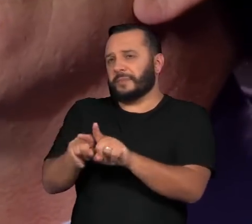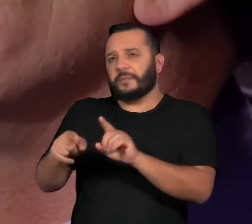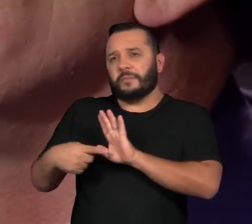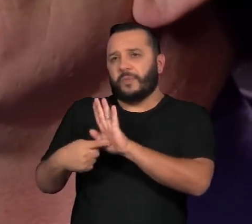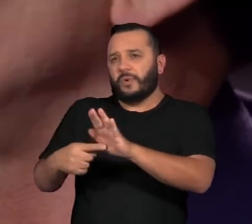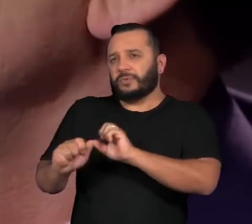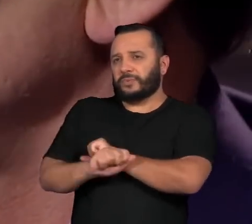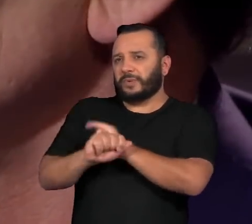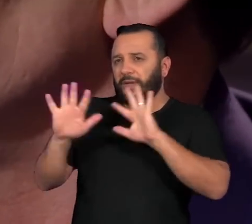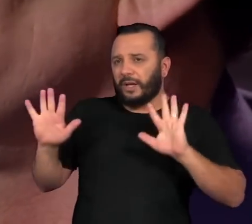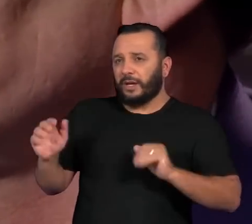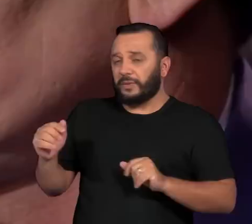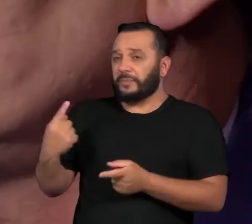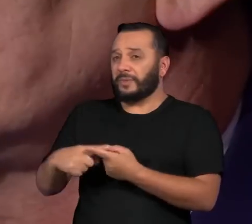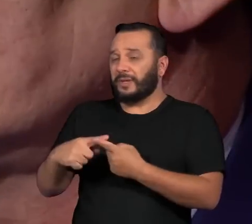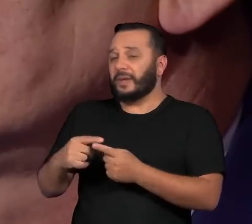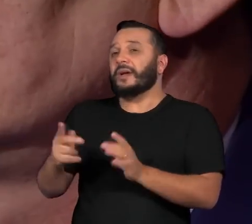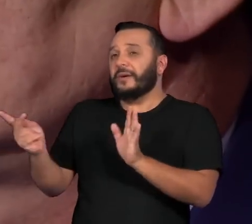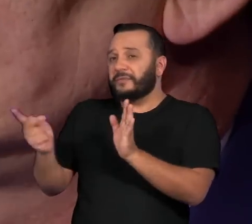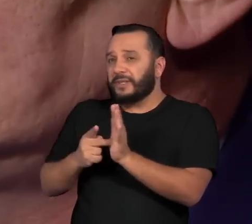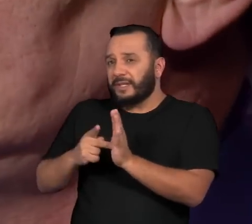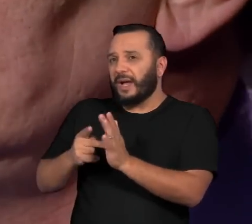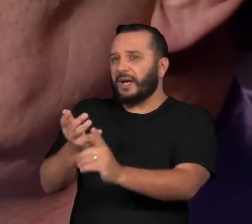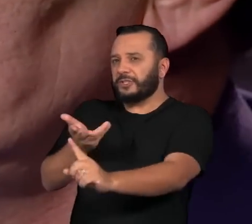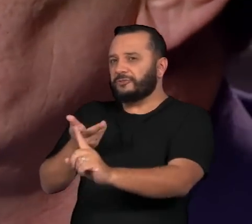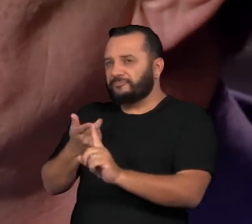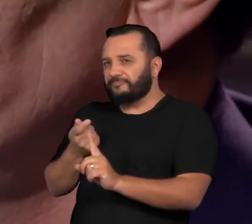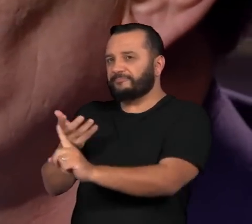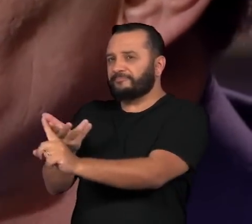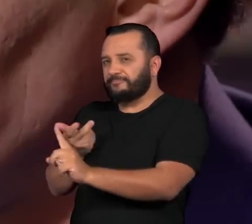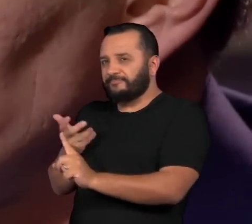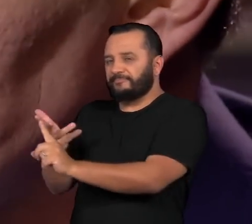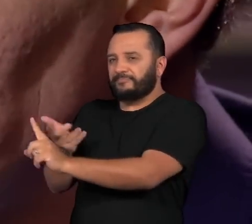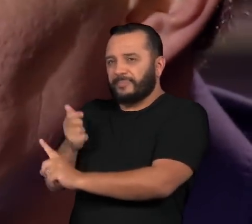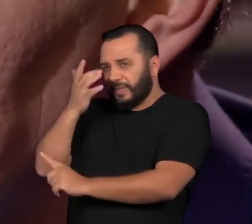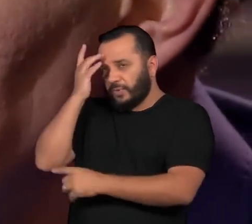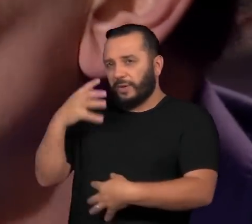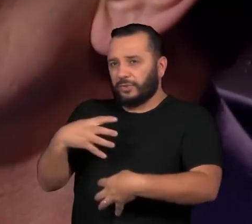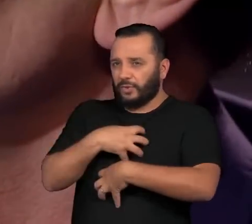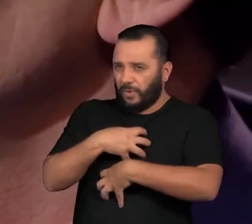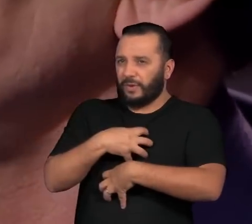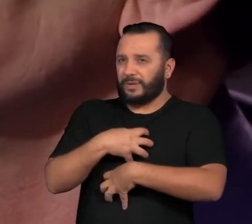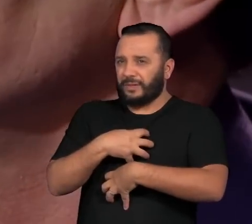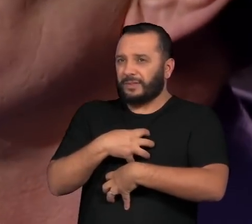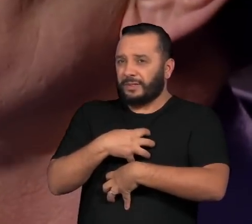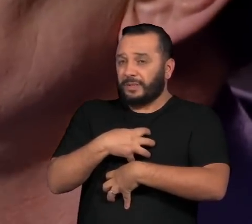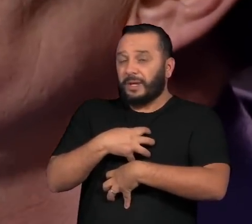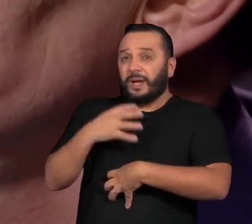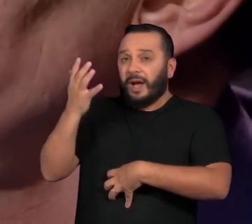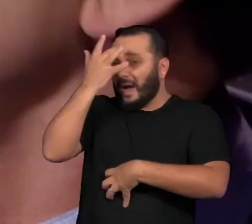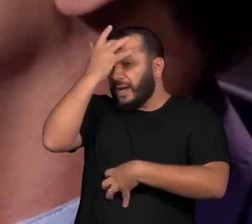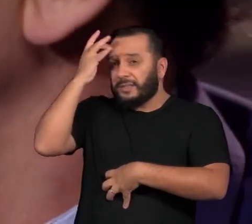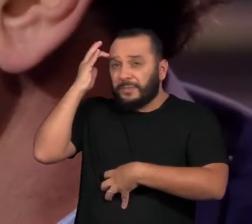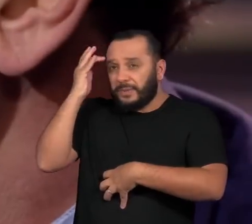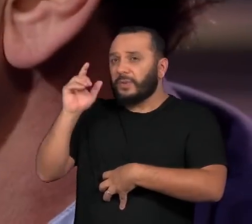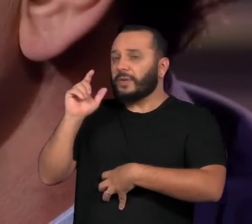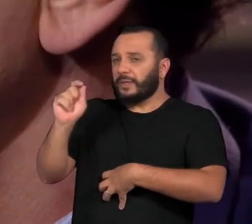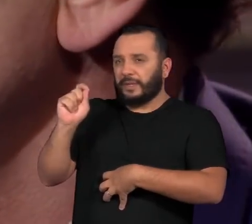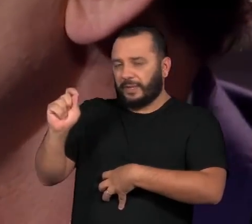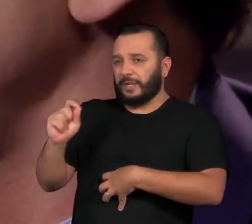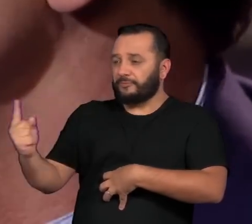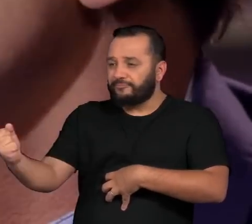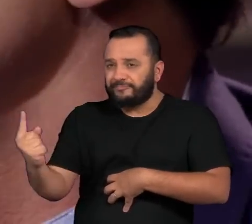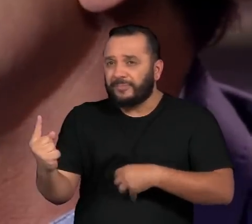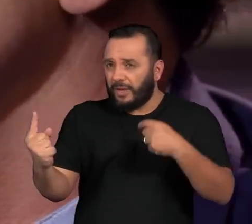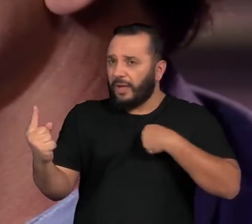verdade, ela convence, ela toca. E as pessoas se deixam guiar porque eu acolho